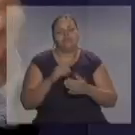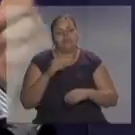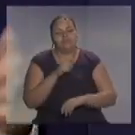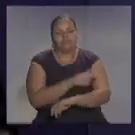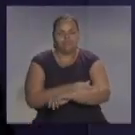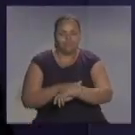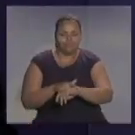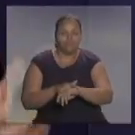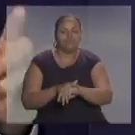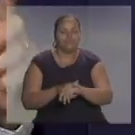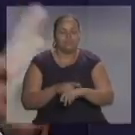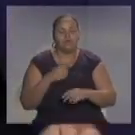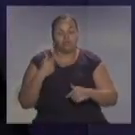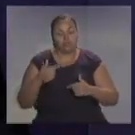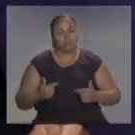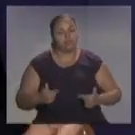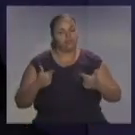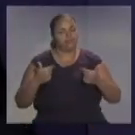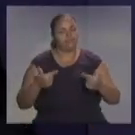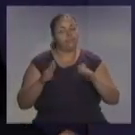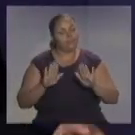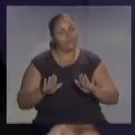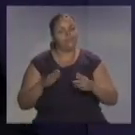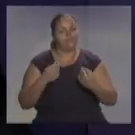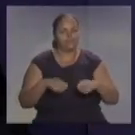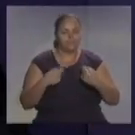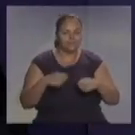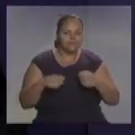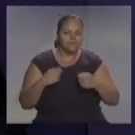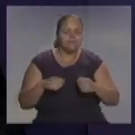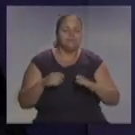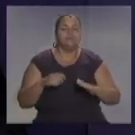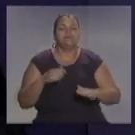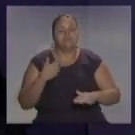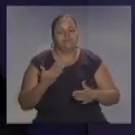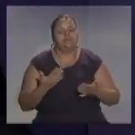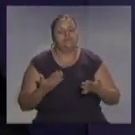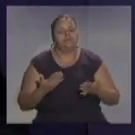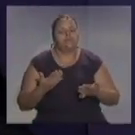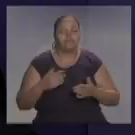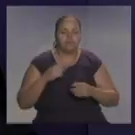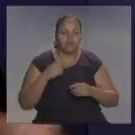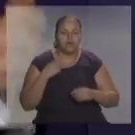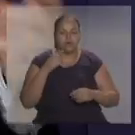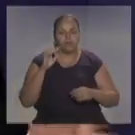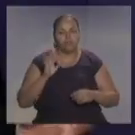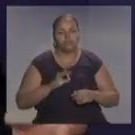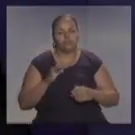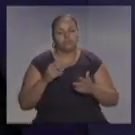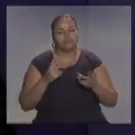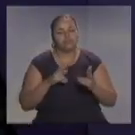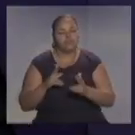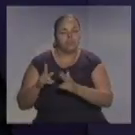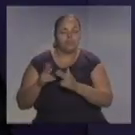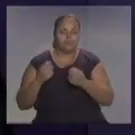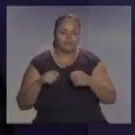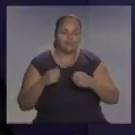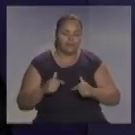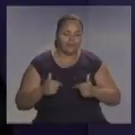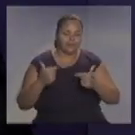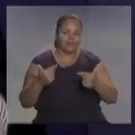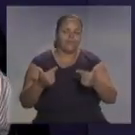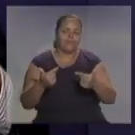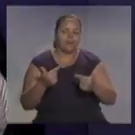governo tem esse débito. Eu acho que avançamos, mas ainda precisamos, para dar exatamente a proporção, eu acho que temos que